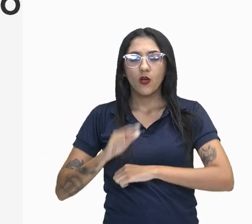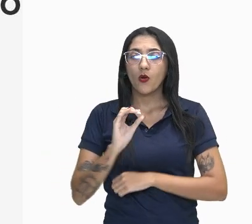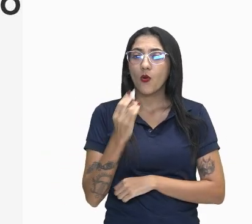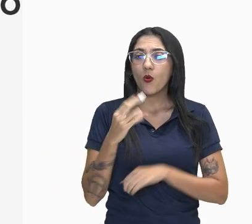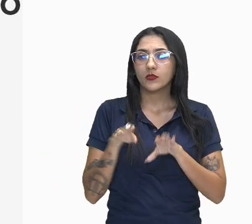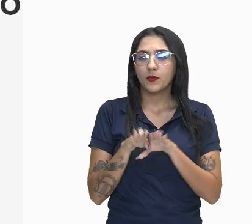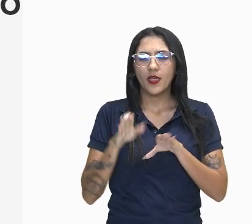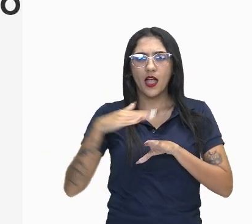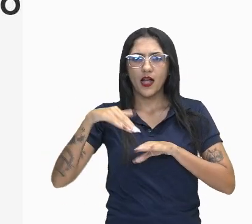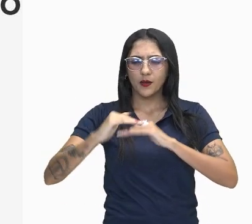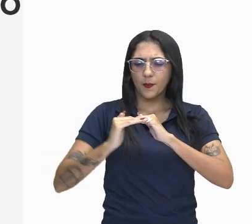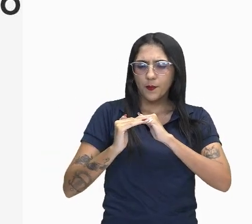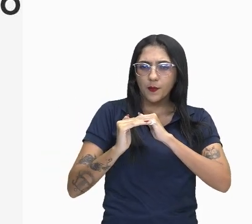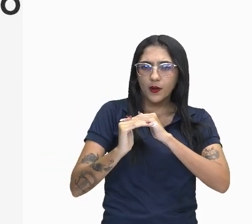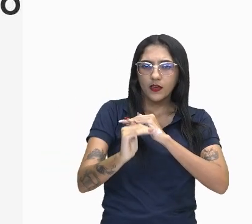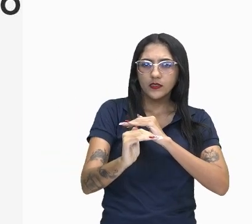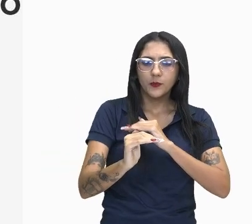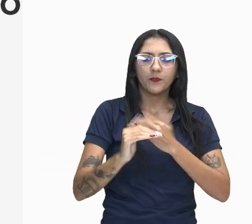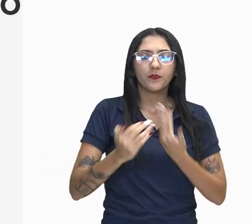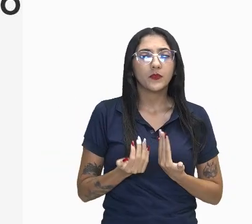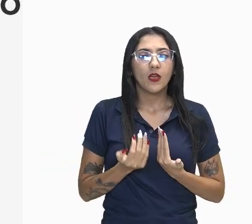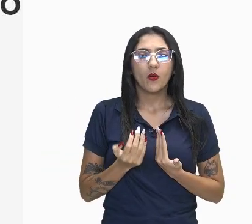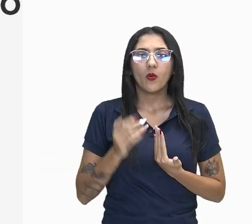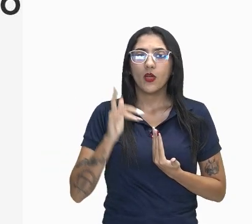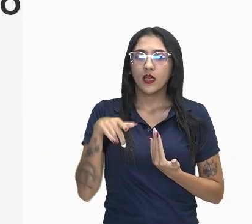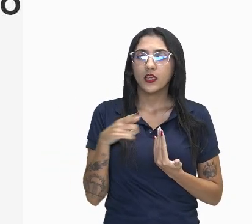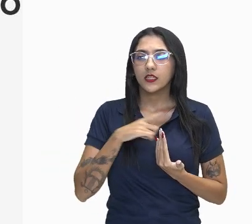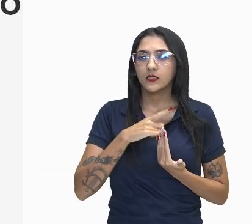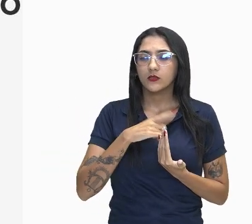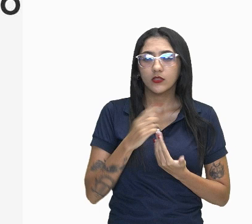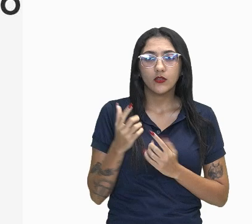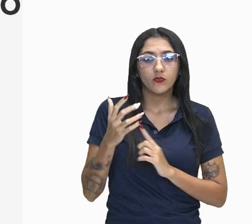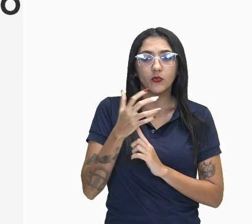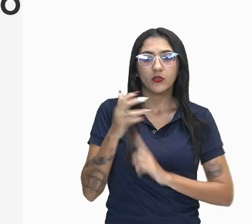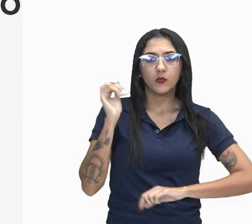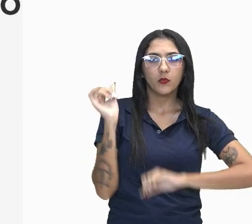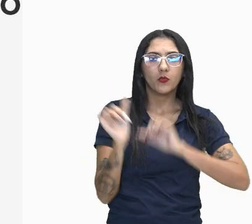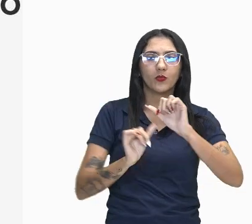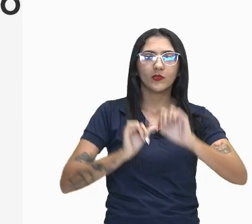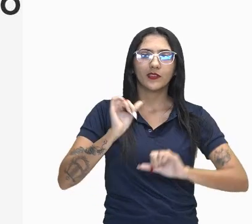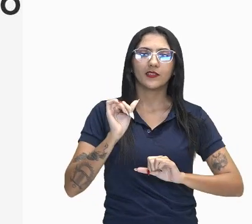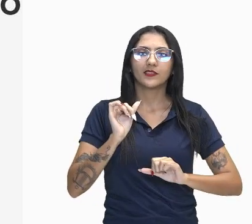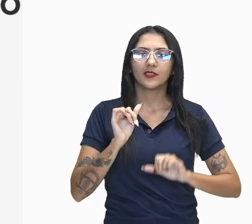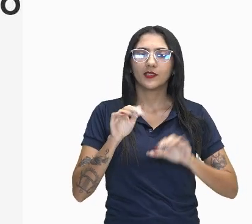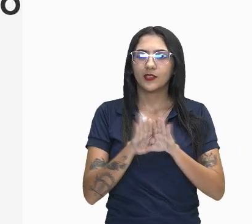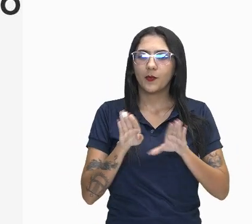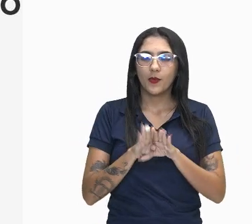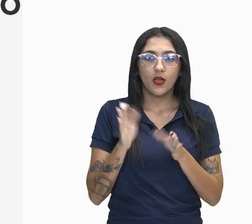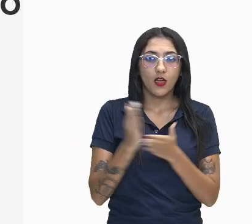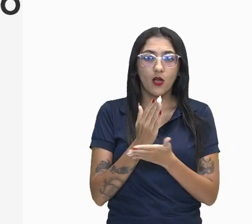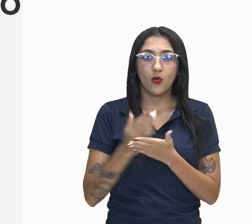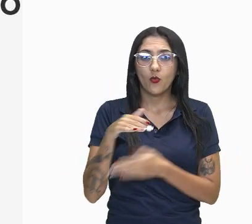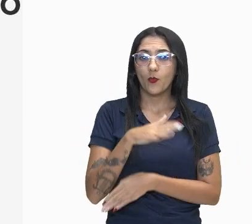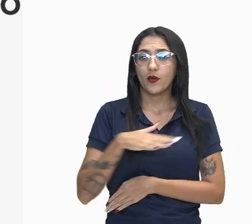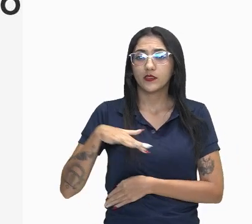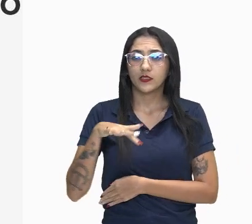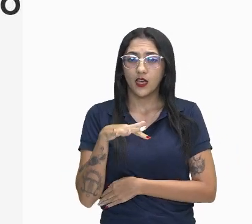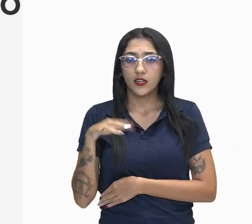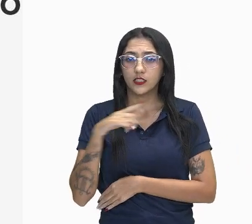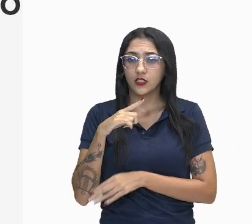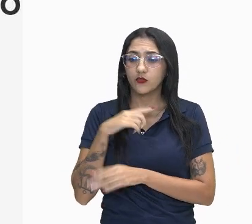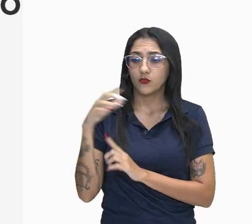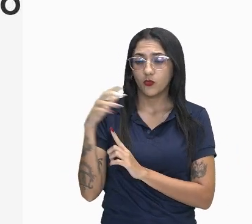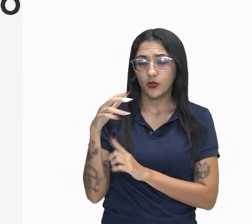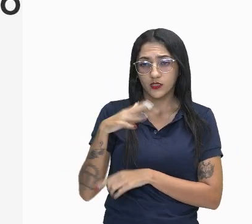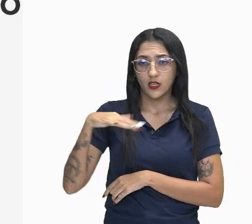mais planas, então isso acaba ali alterando em umas áreas mais através do uso